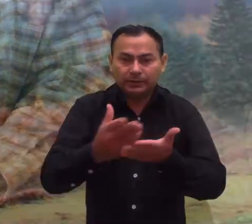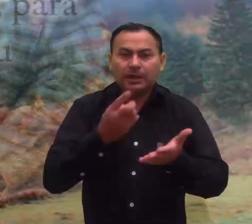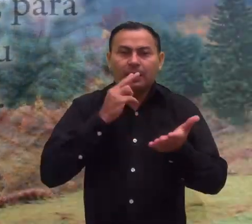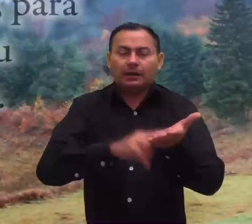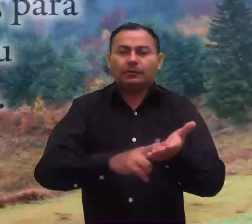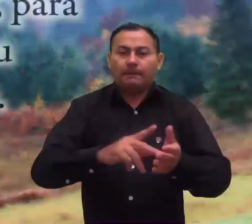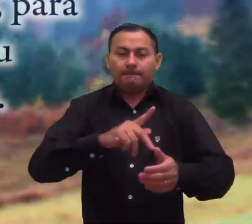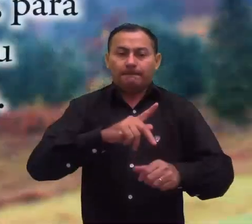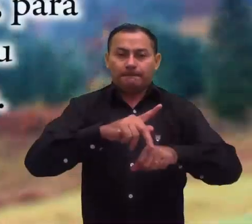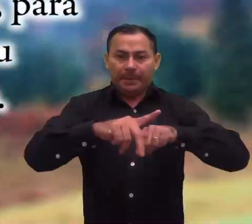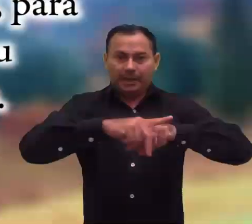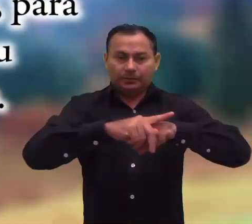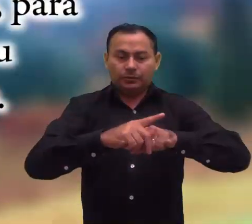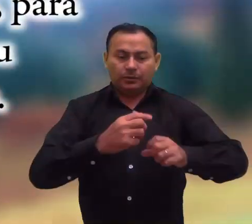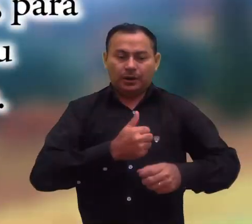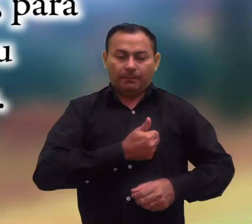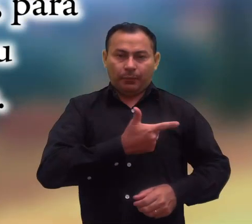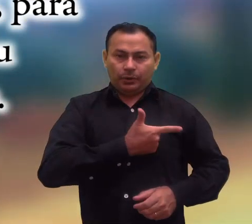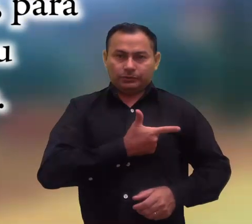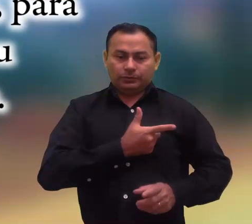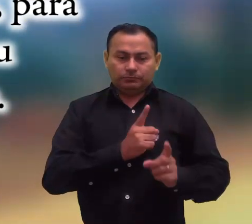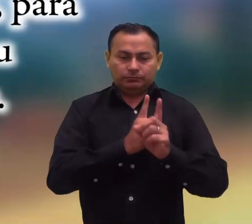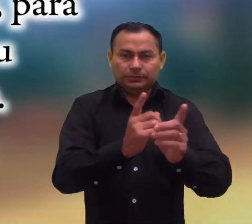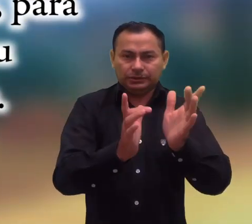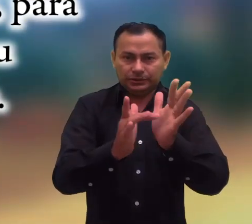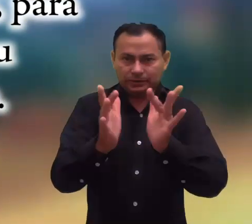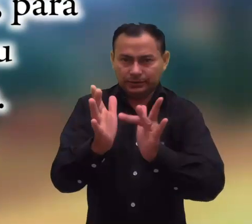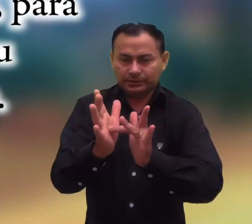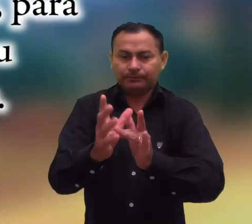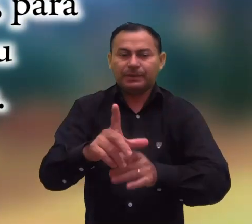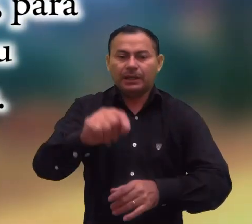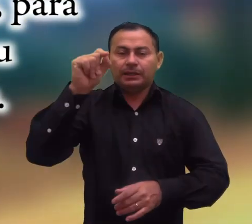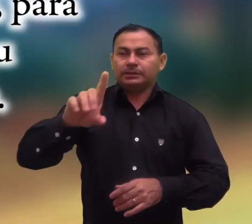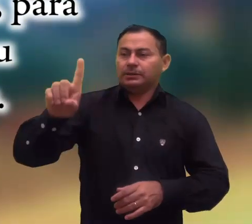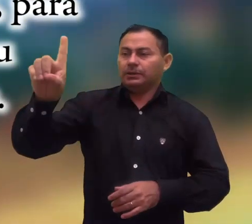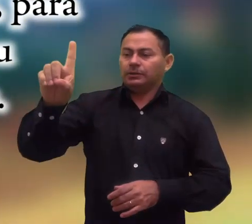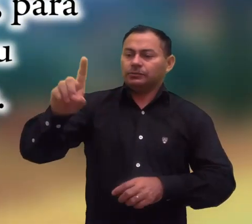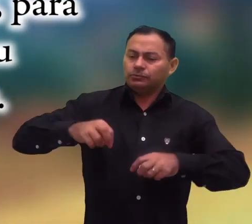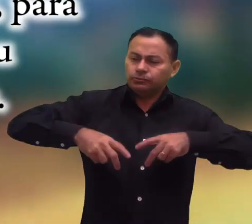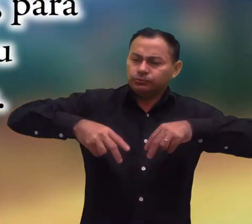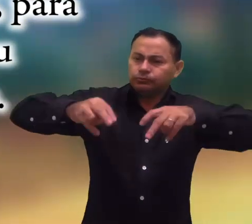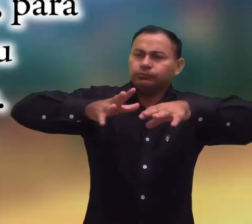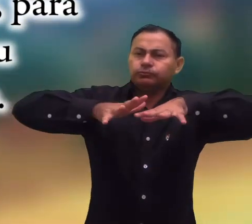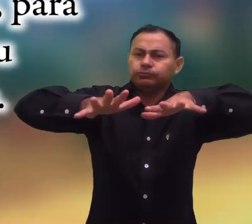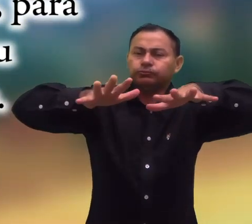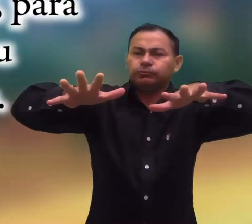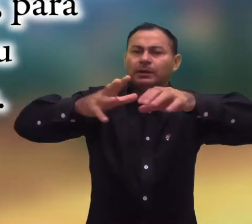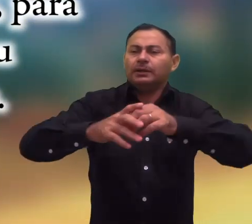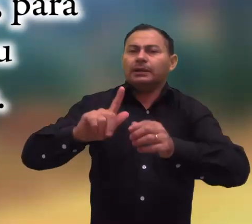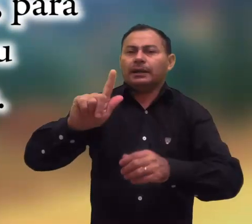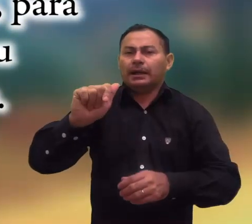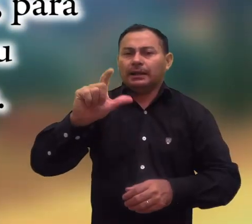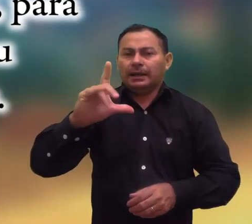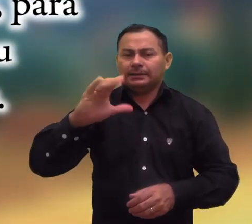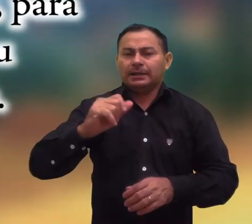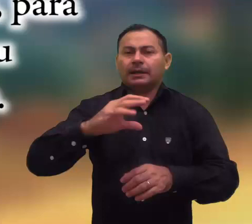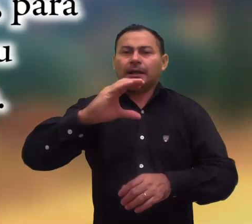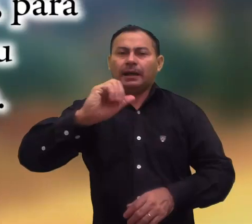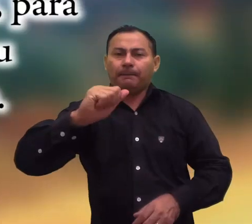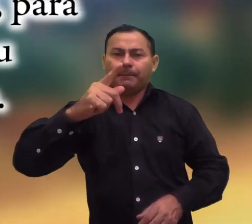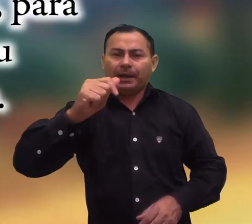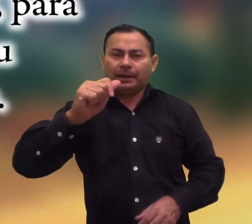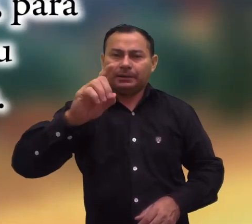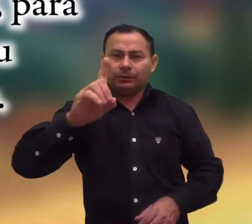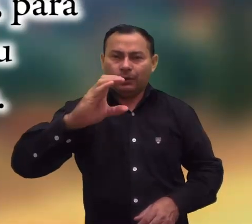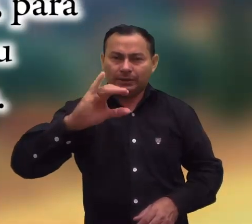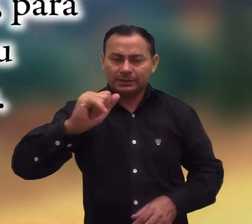carta. Pedro, apóstolo de Jesus Cristo, aos eleitos de Deus, peregrinos dispersos no Ponto, na Galácia,